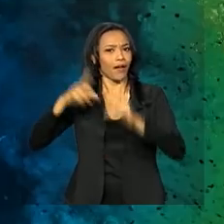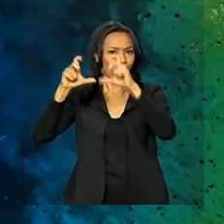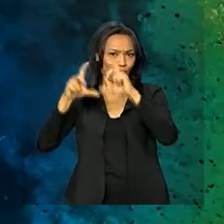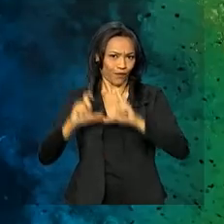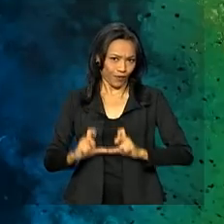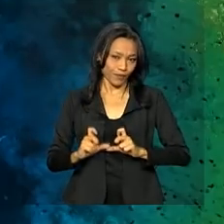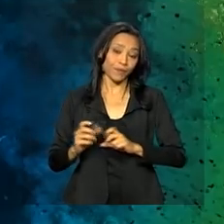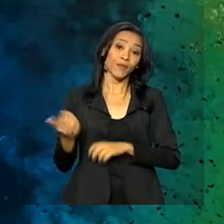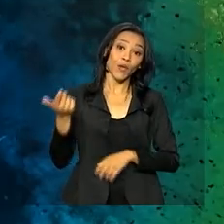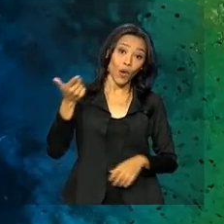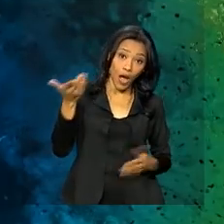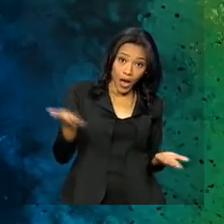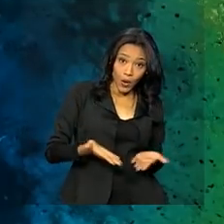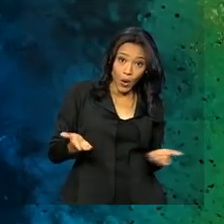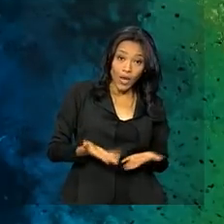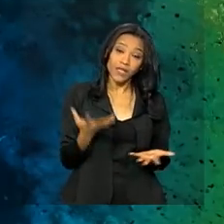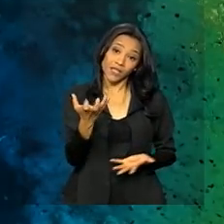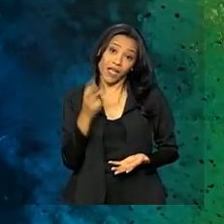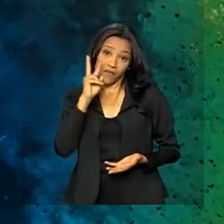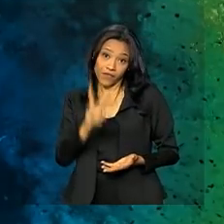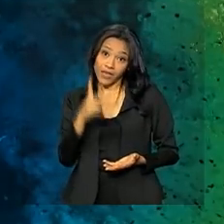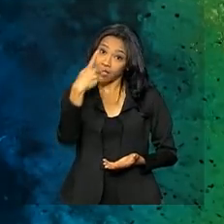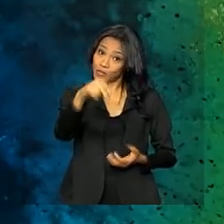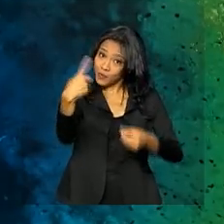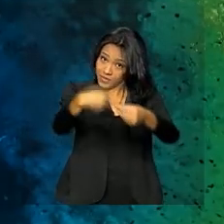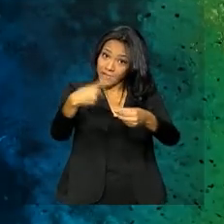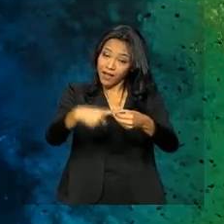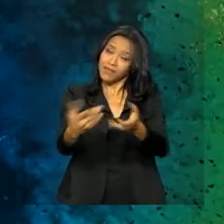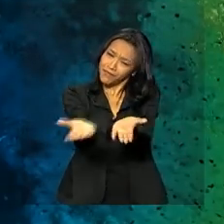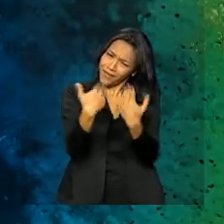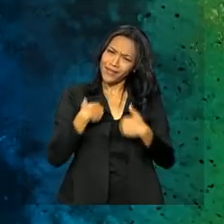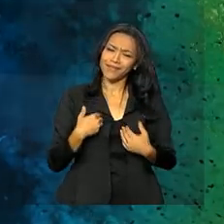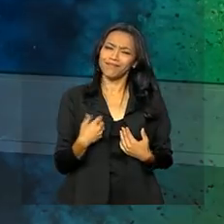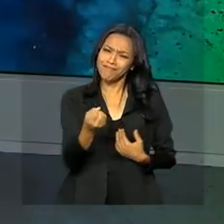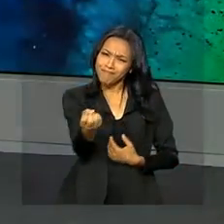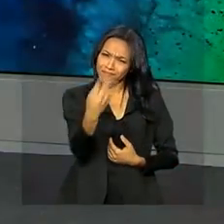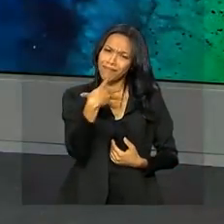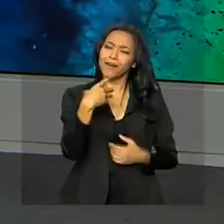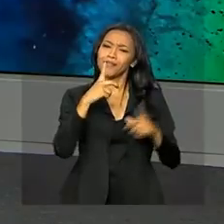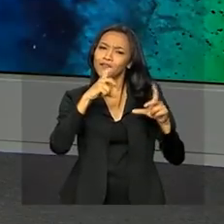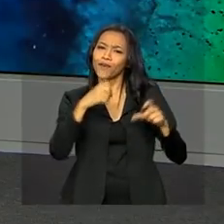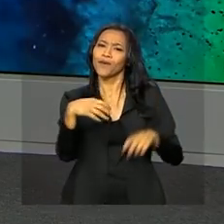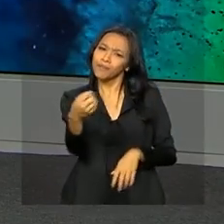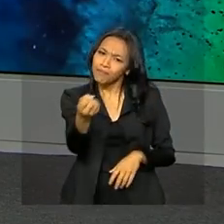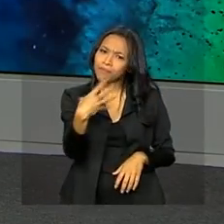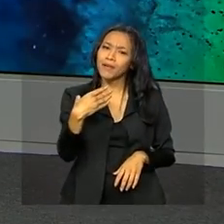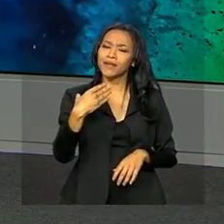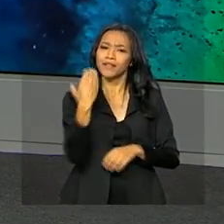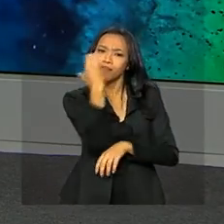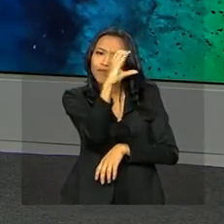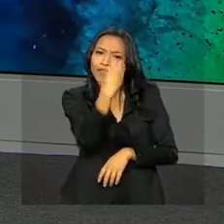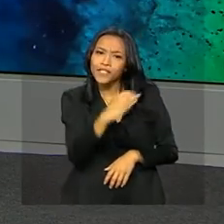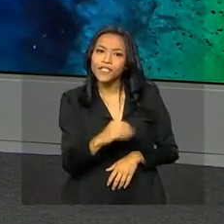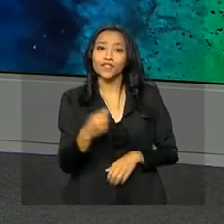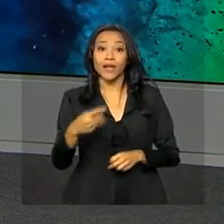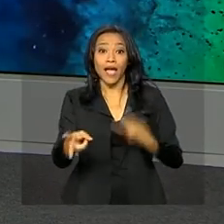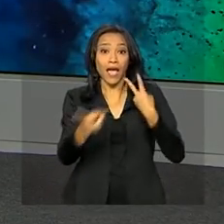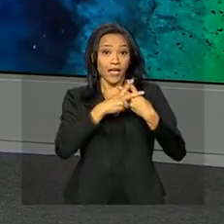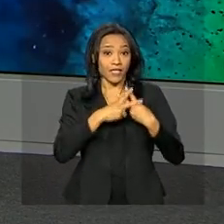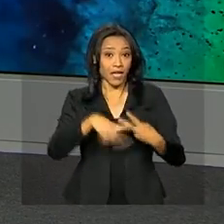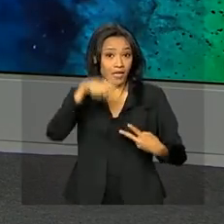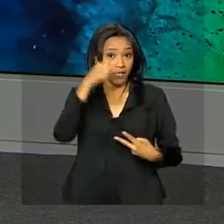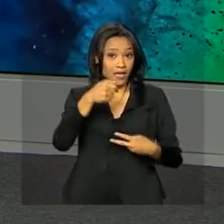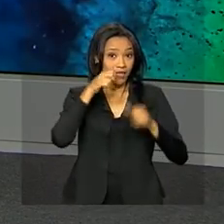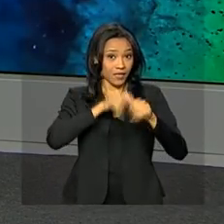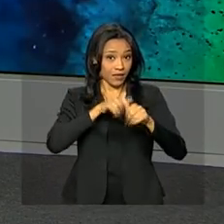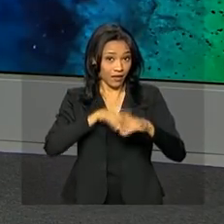só, a gente quer ver o desfile aí na sua cidade. Então, participa com a gente, manda foto, manda vídeo. É só usar a hashtag 7setembroNBR